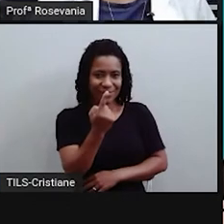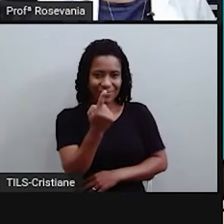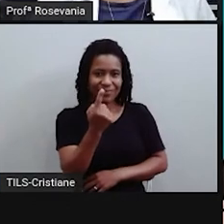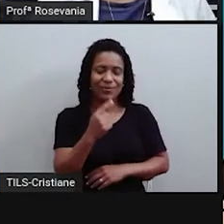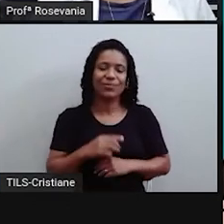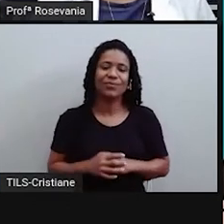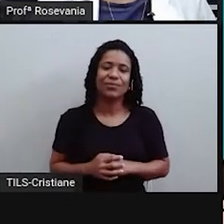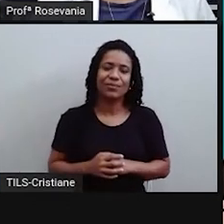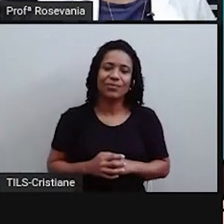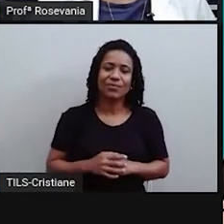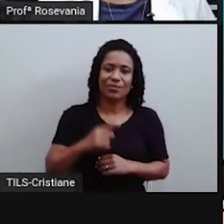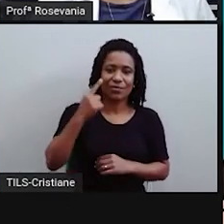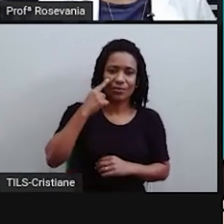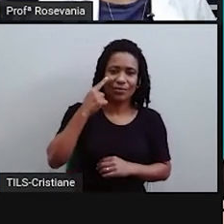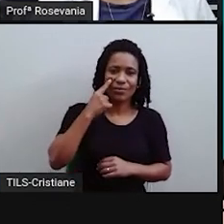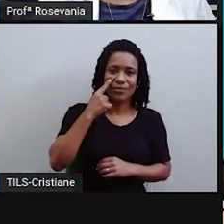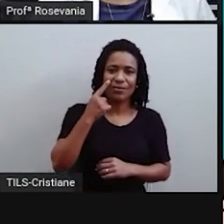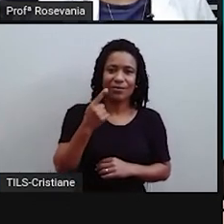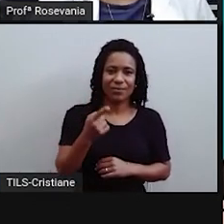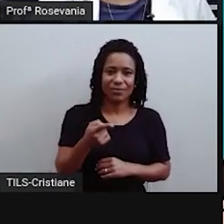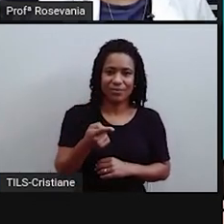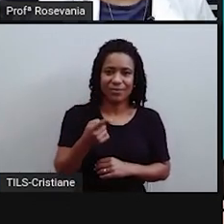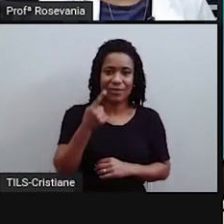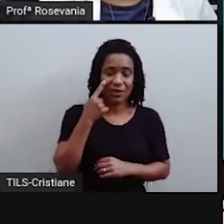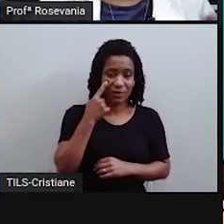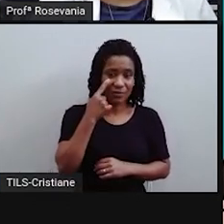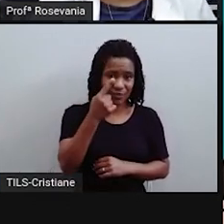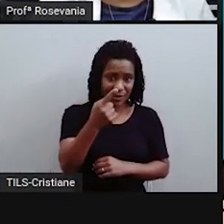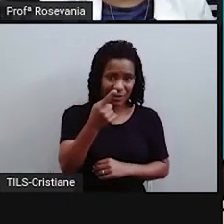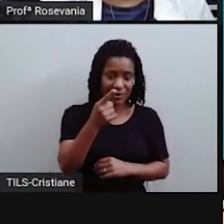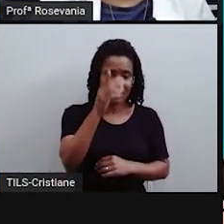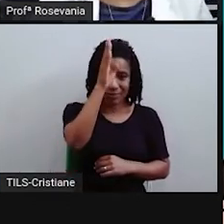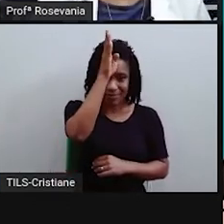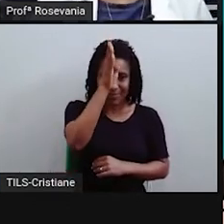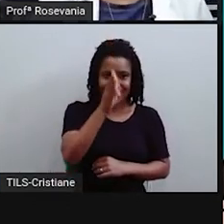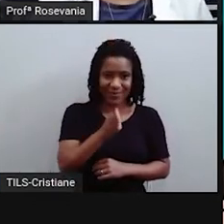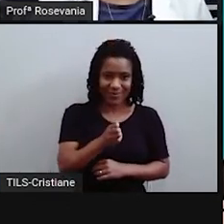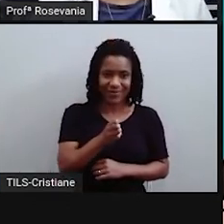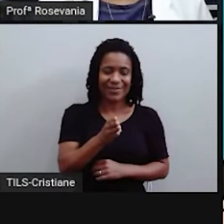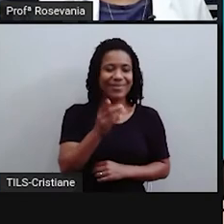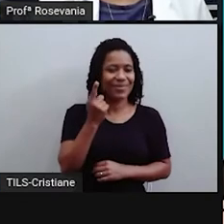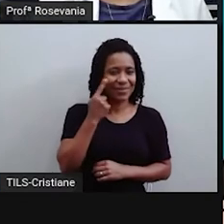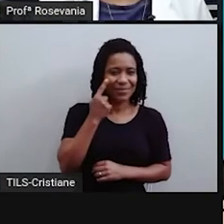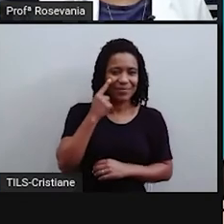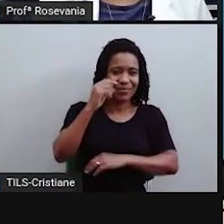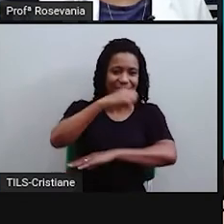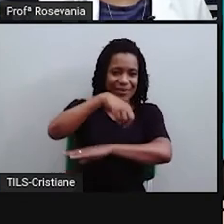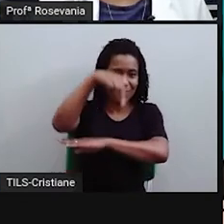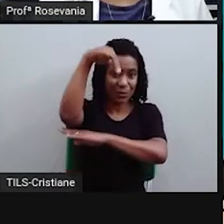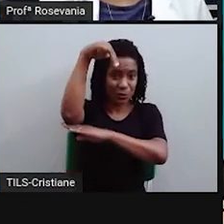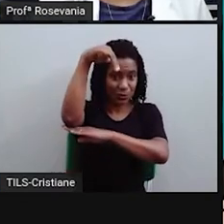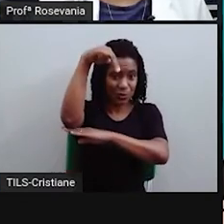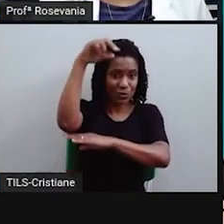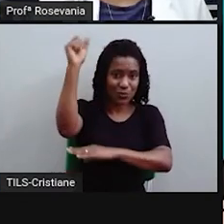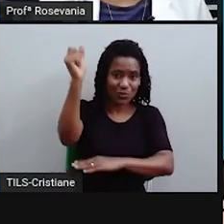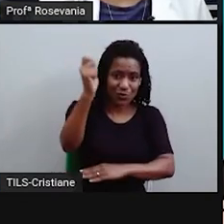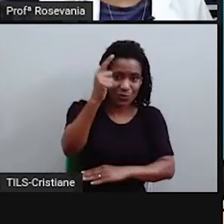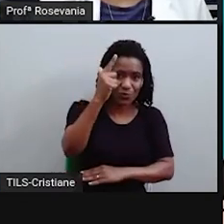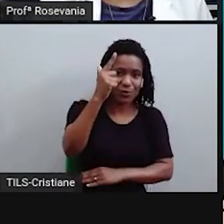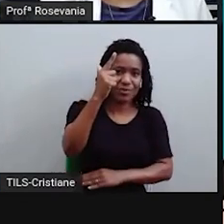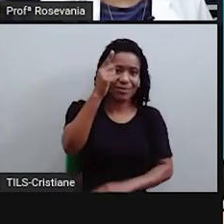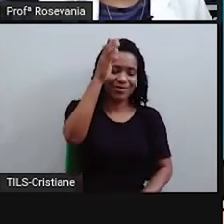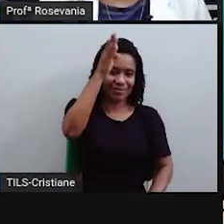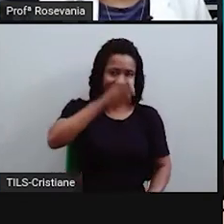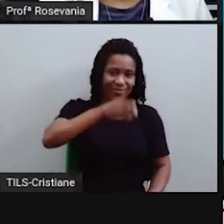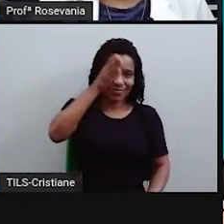mínima, aqui o período da inclinação máxima. Só olhando isso aqui a gente já tem a ideia de que é do hemisfério norte, por conta que a inclinação